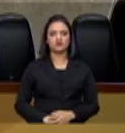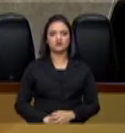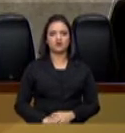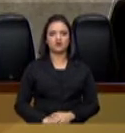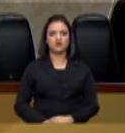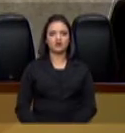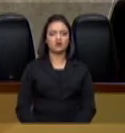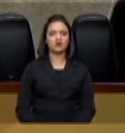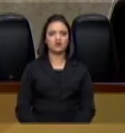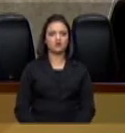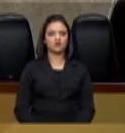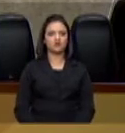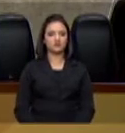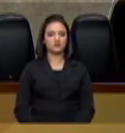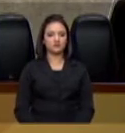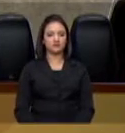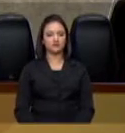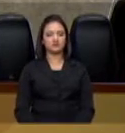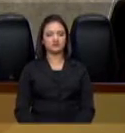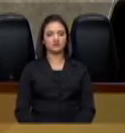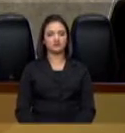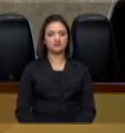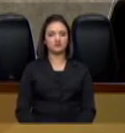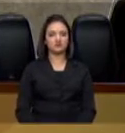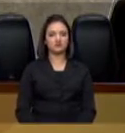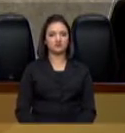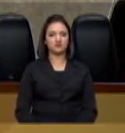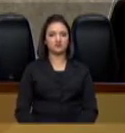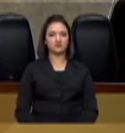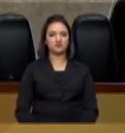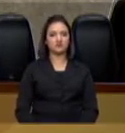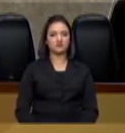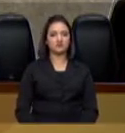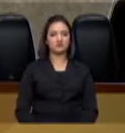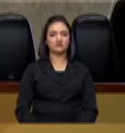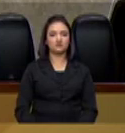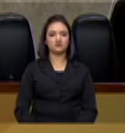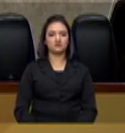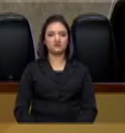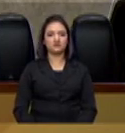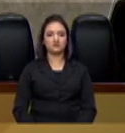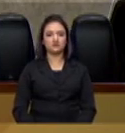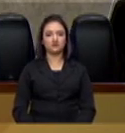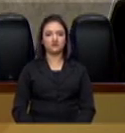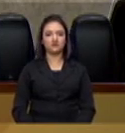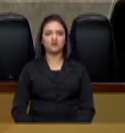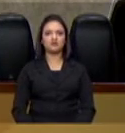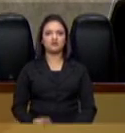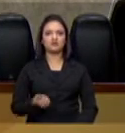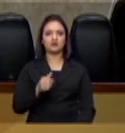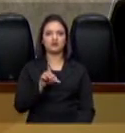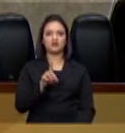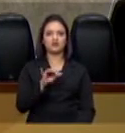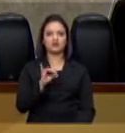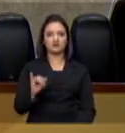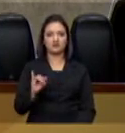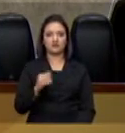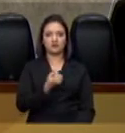por unanimidade. Agora, chama julgamento a ação direta de